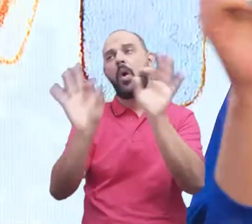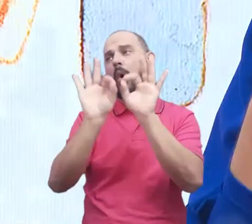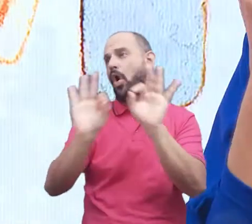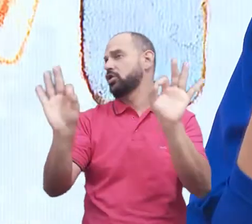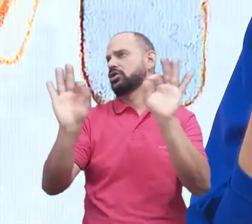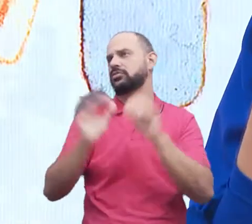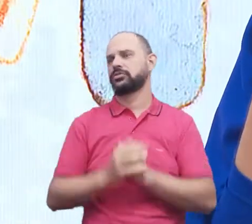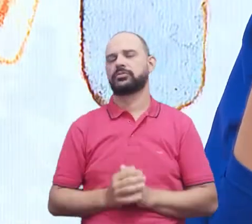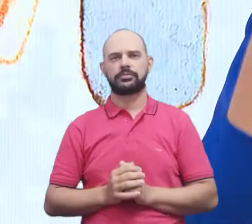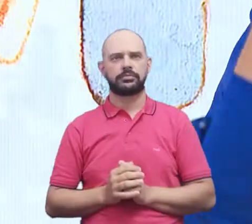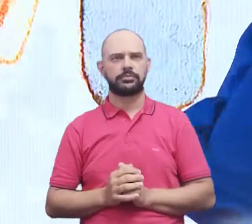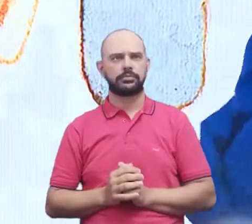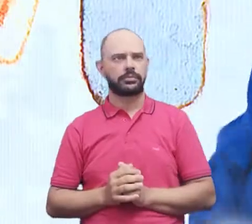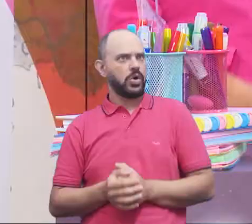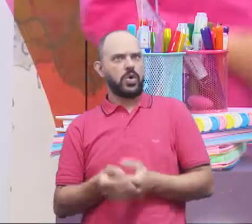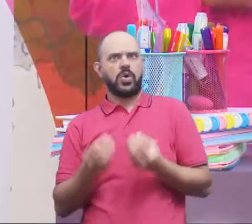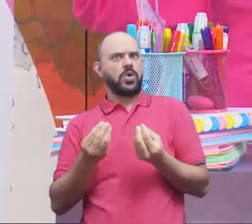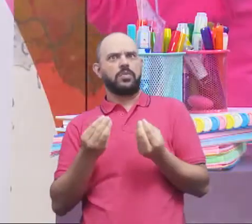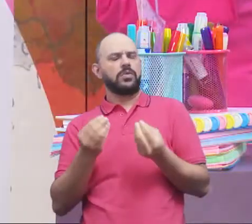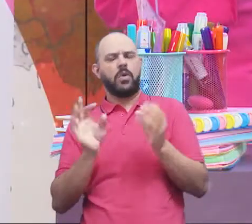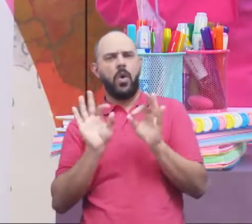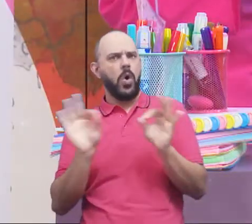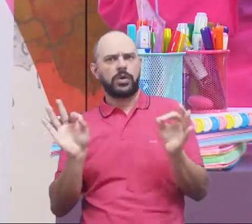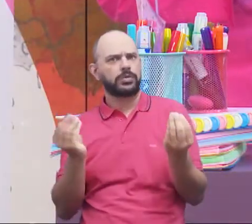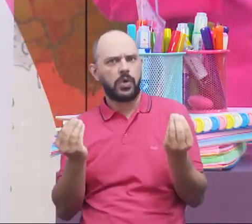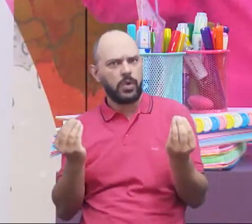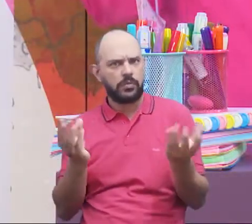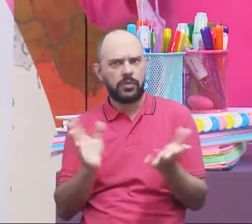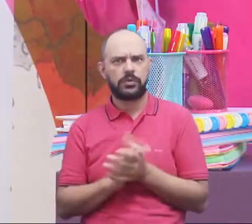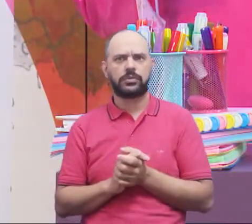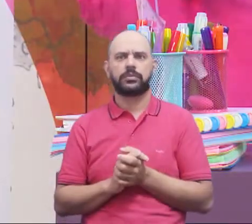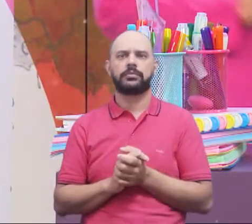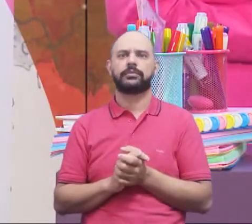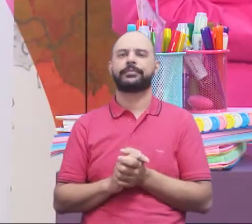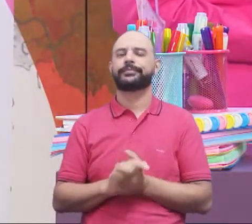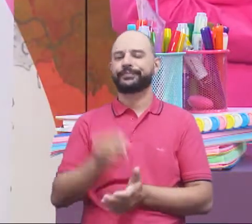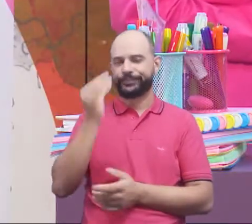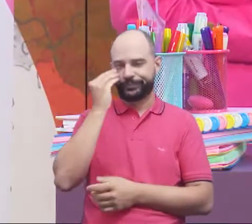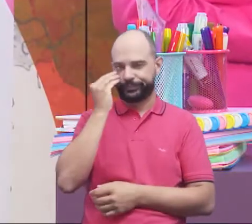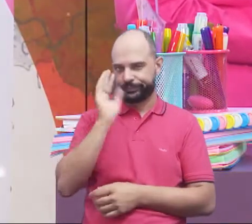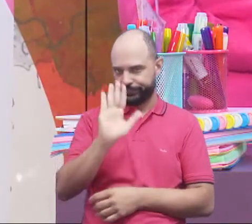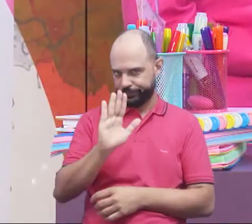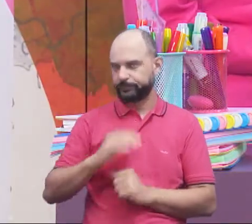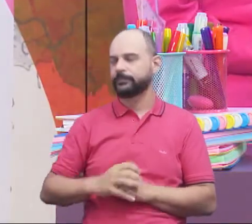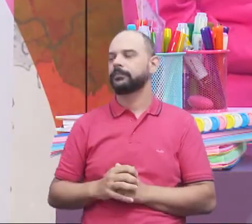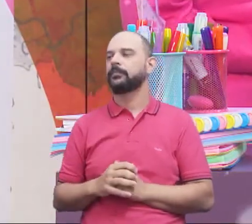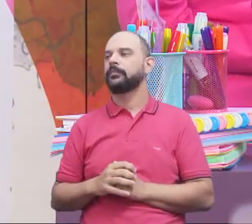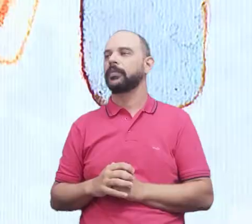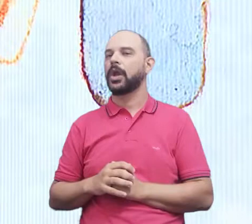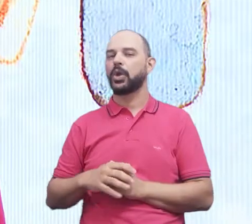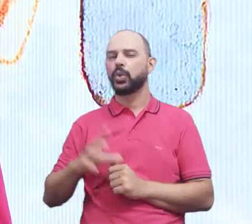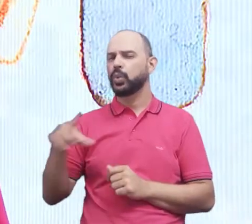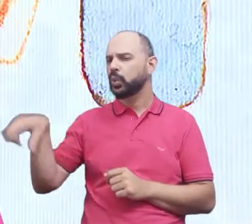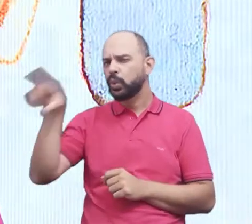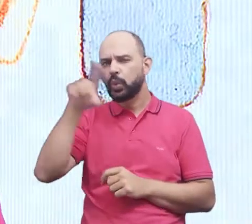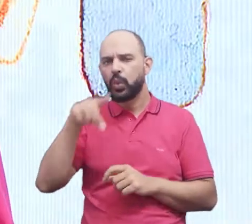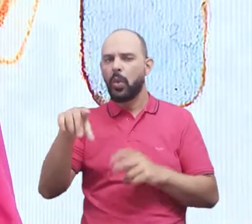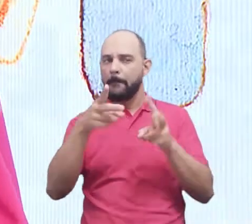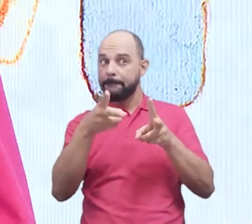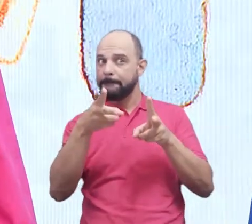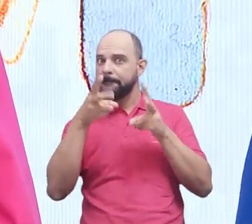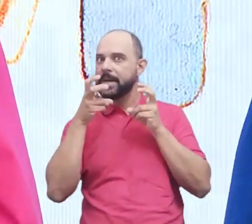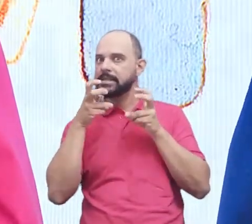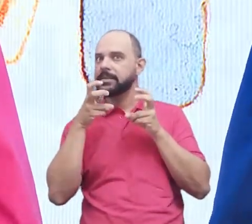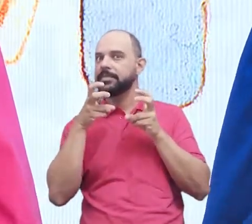latão está ótimo. Como assim ótimo? Você vai ver.